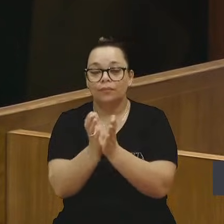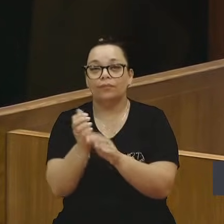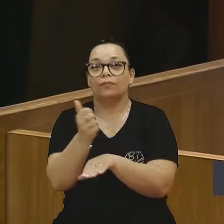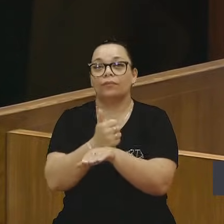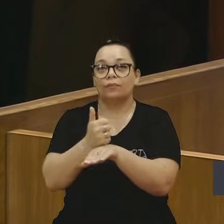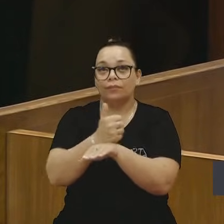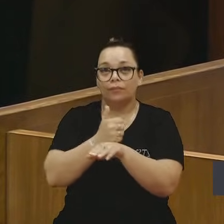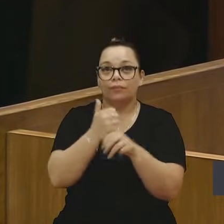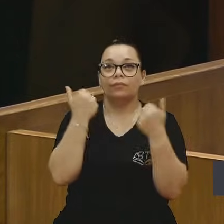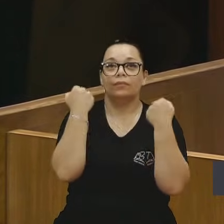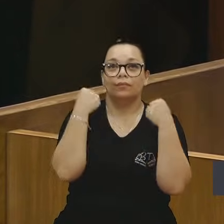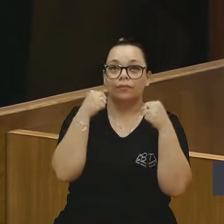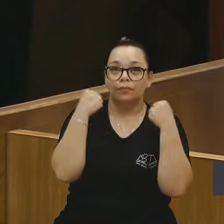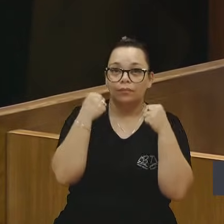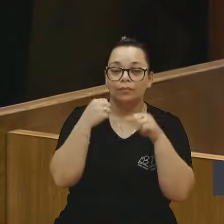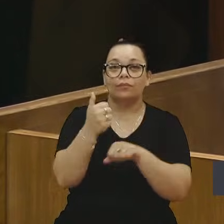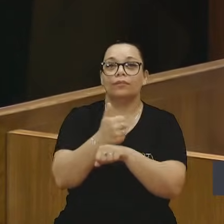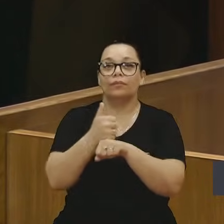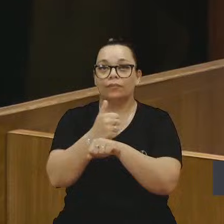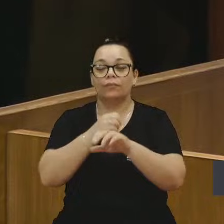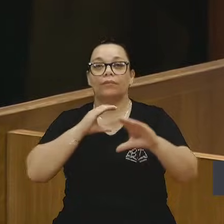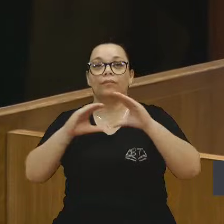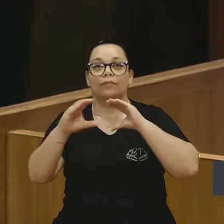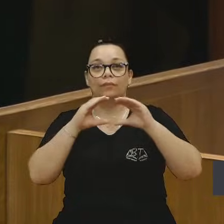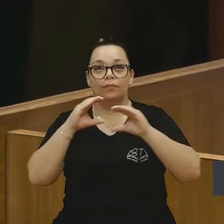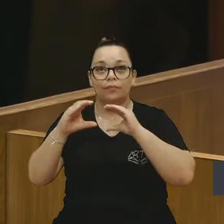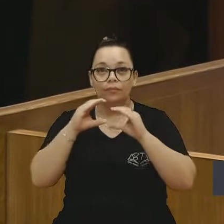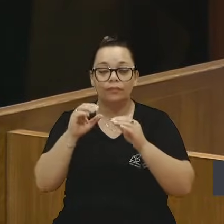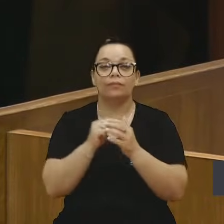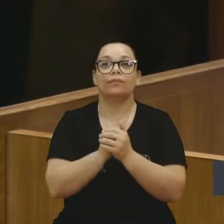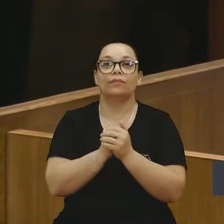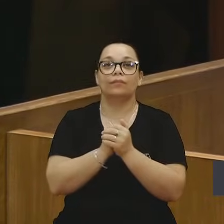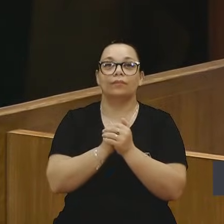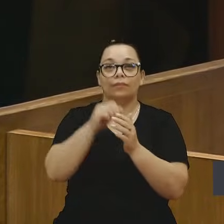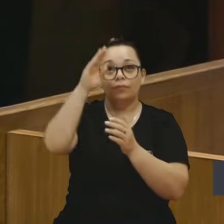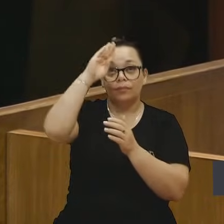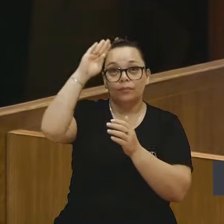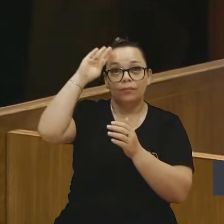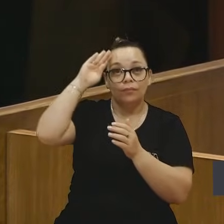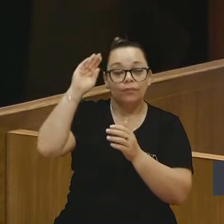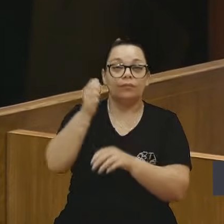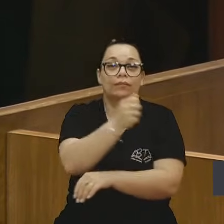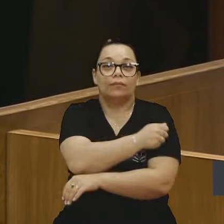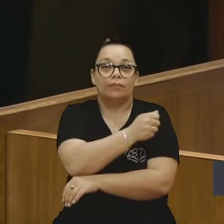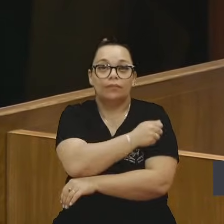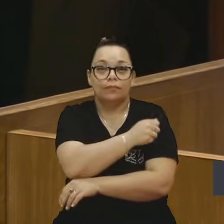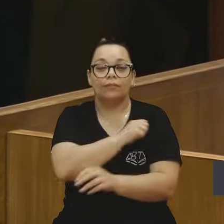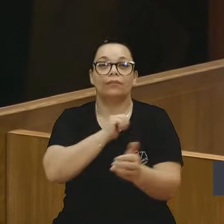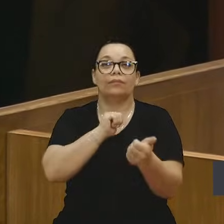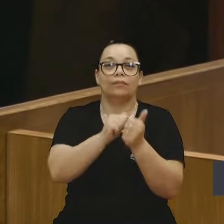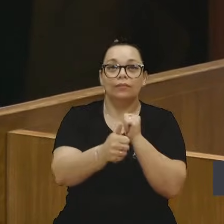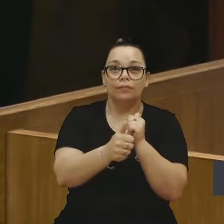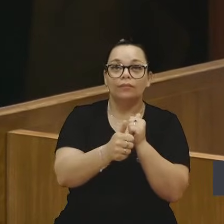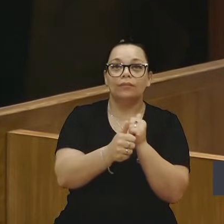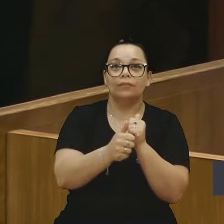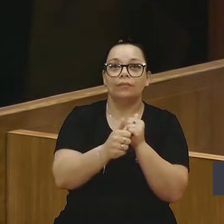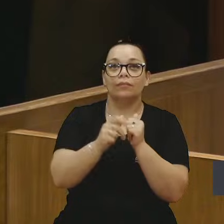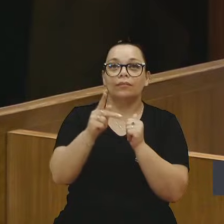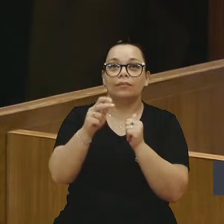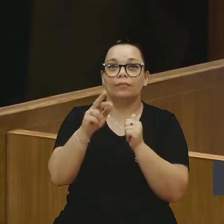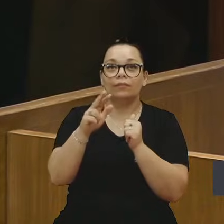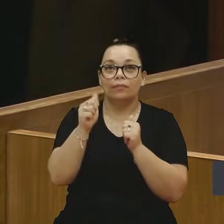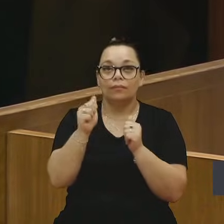de educação física, profissionais da comunicação, acadêmicos, alunos, atletas,